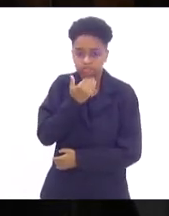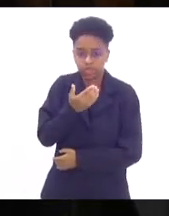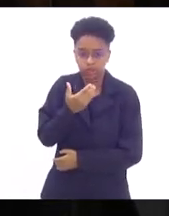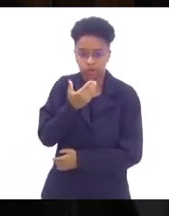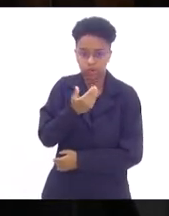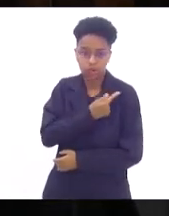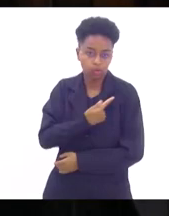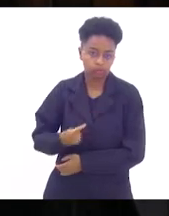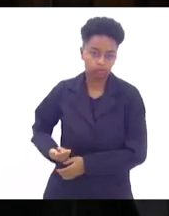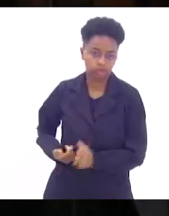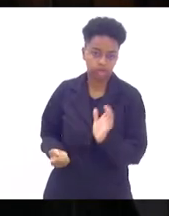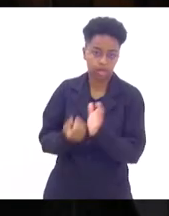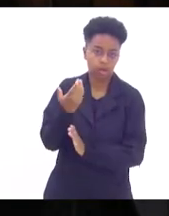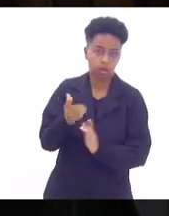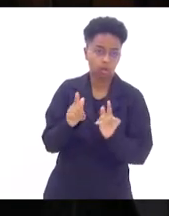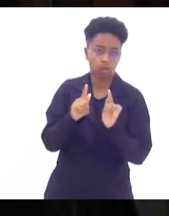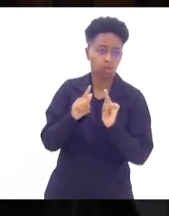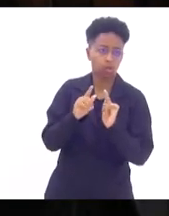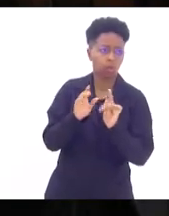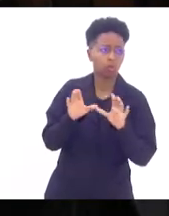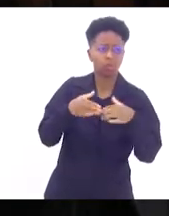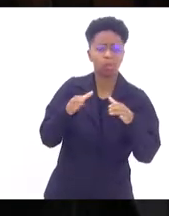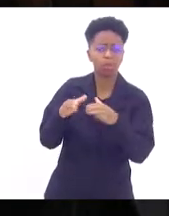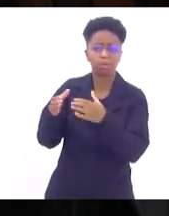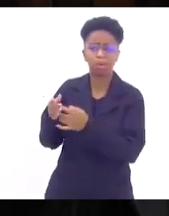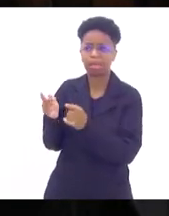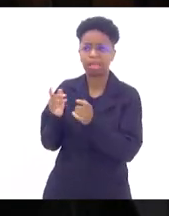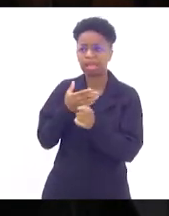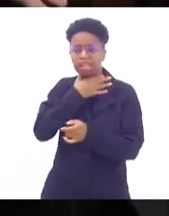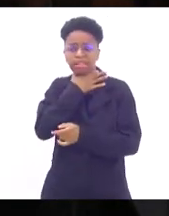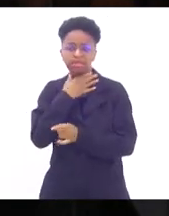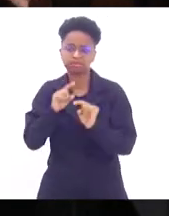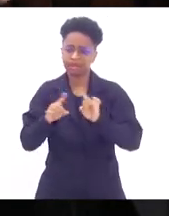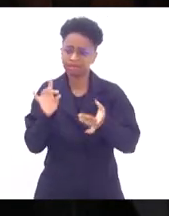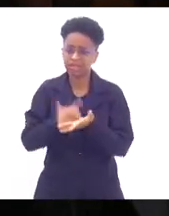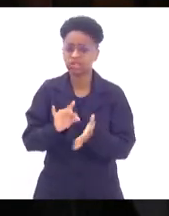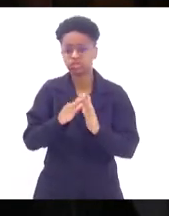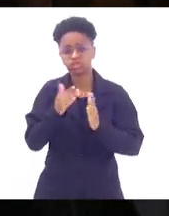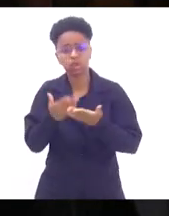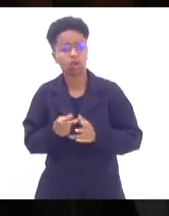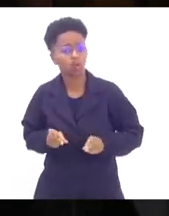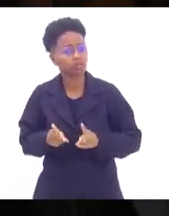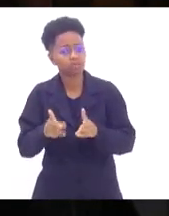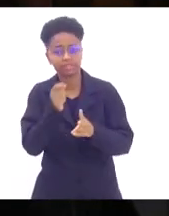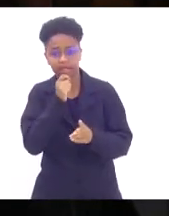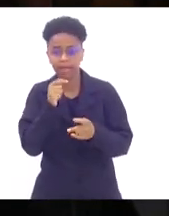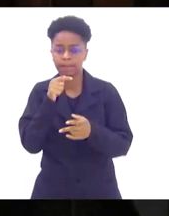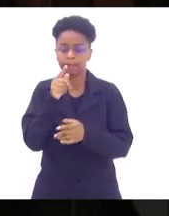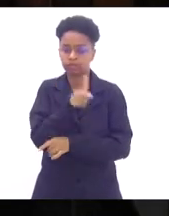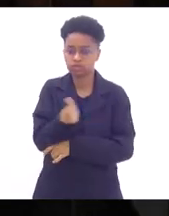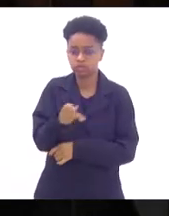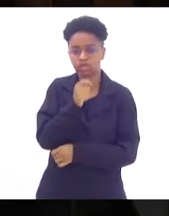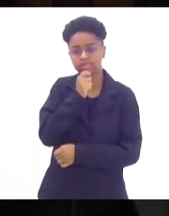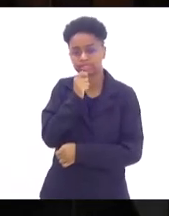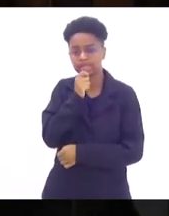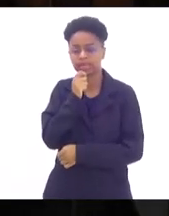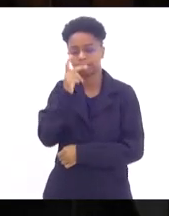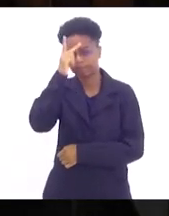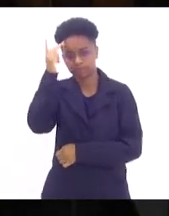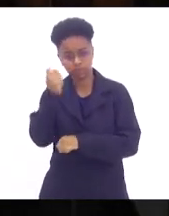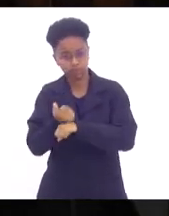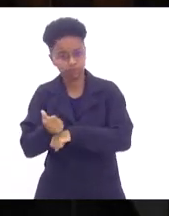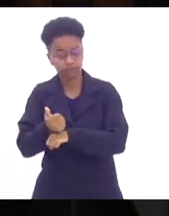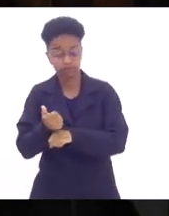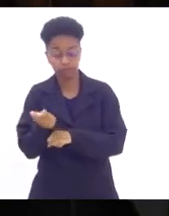fazer grupo de não sei o quê de crise e na prática as escolas continuarem sem Professor sem inspetor sem